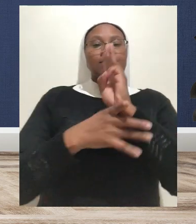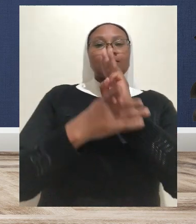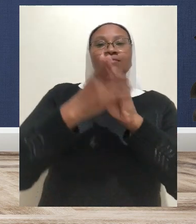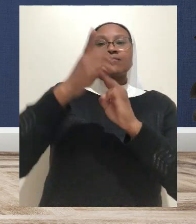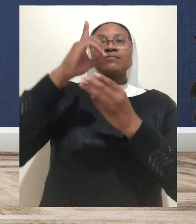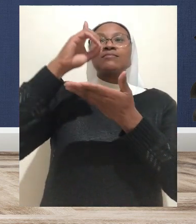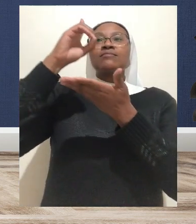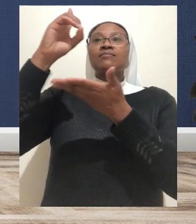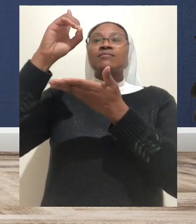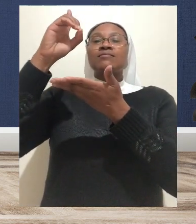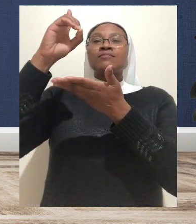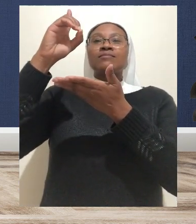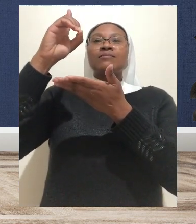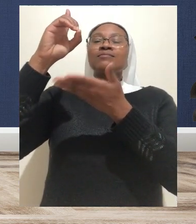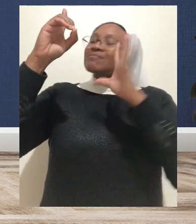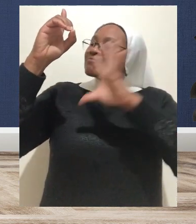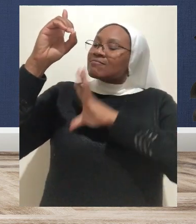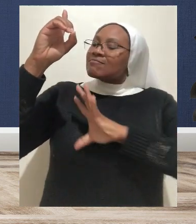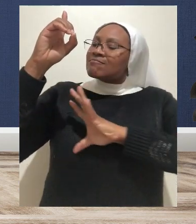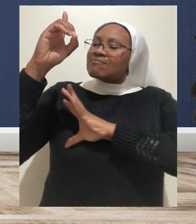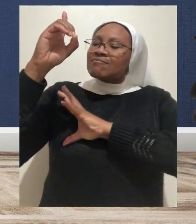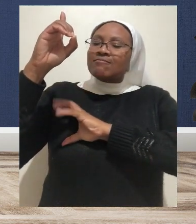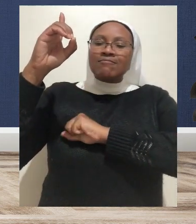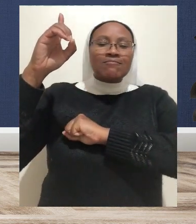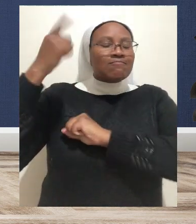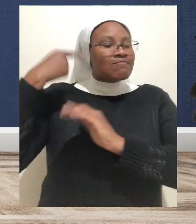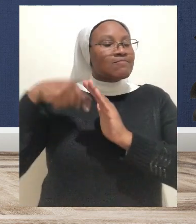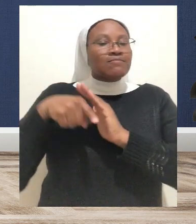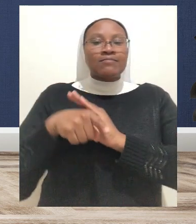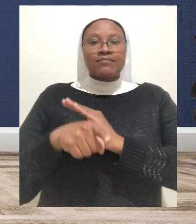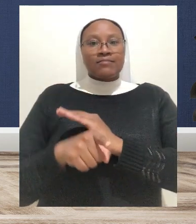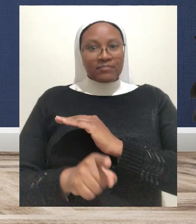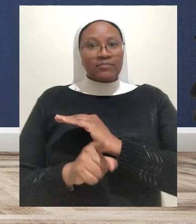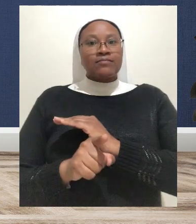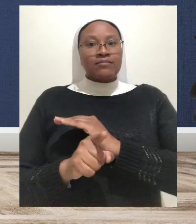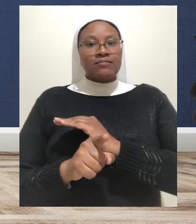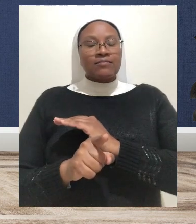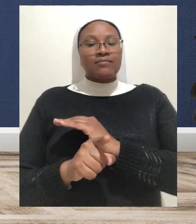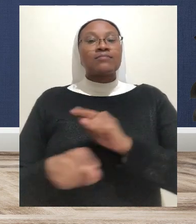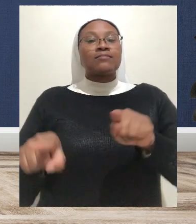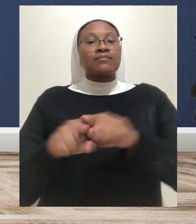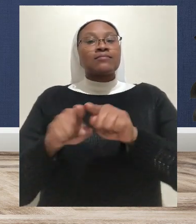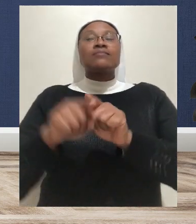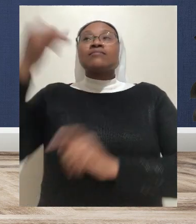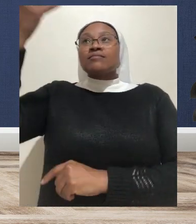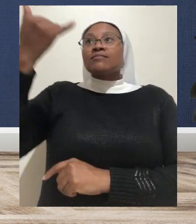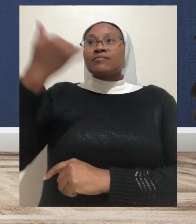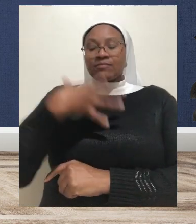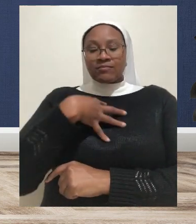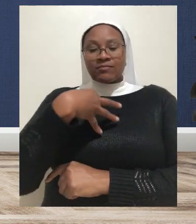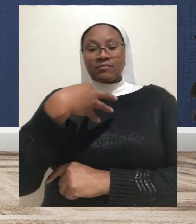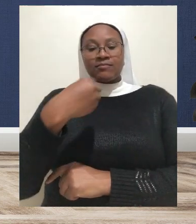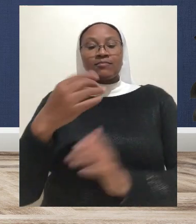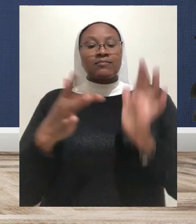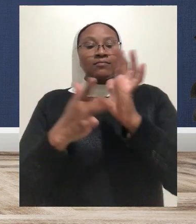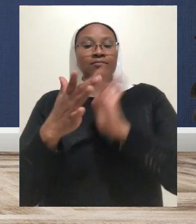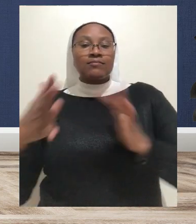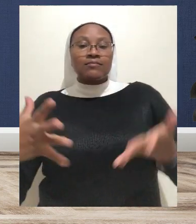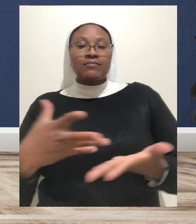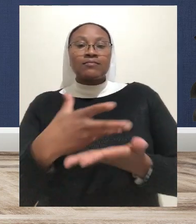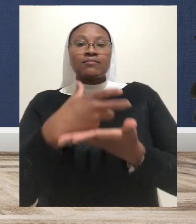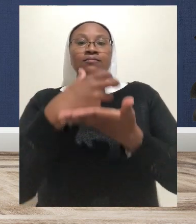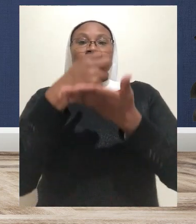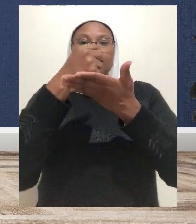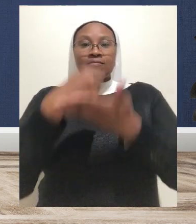festa da Santíssima Trindade, o Deus que nos ama de forma incondicional e envia seu Filho